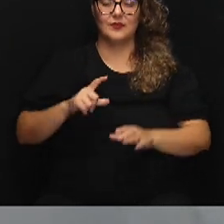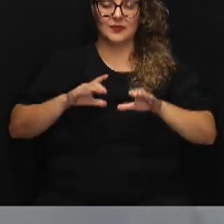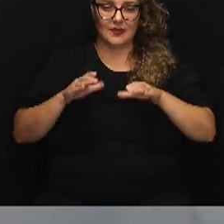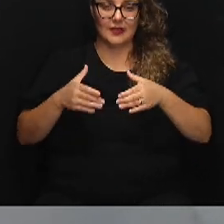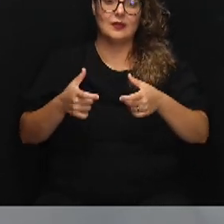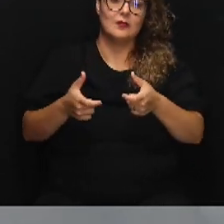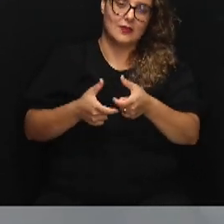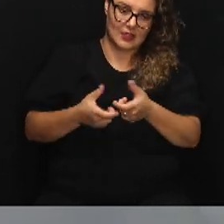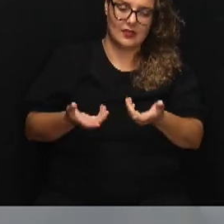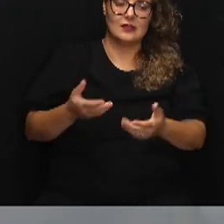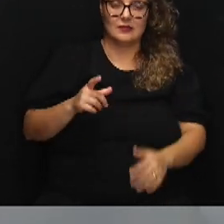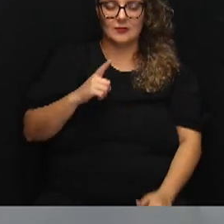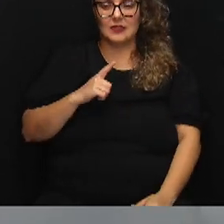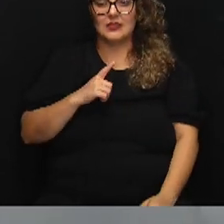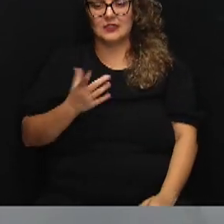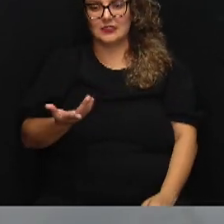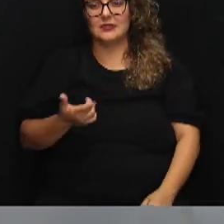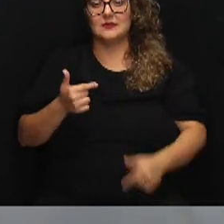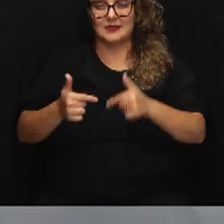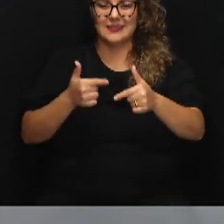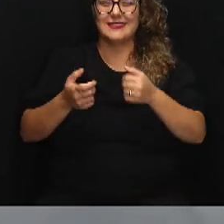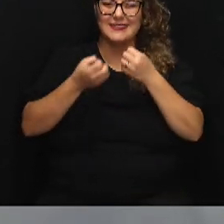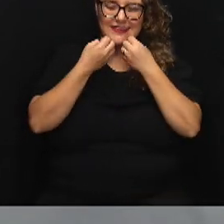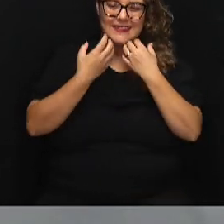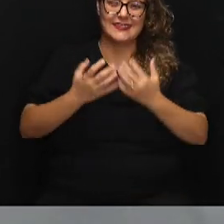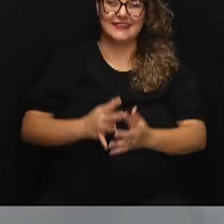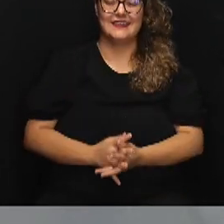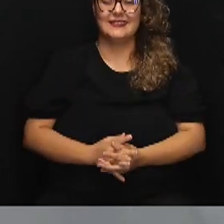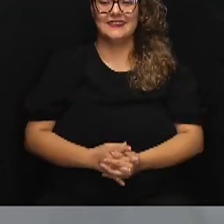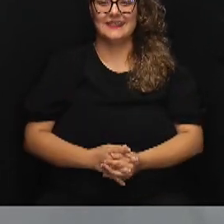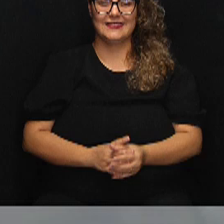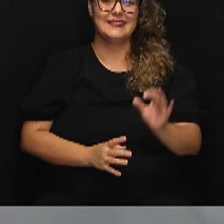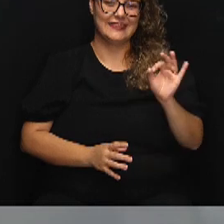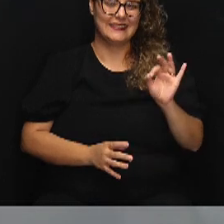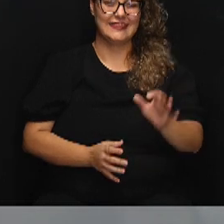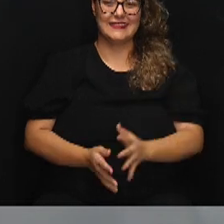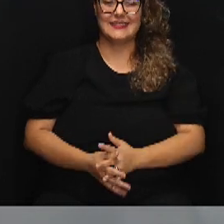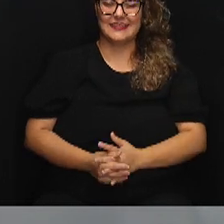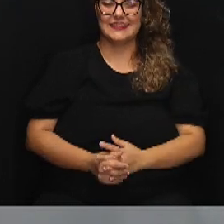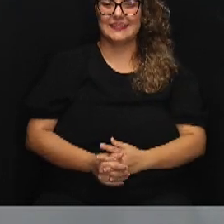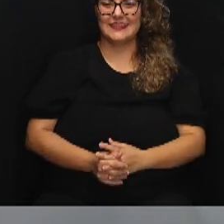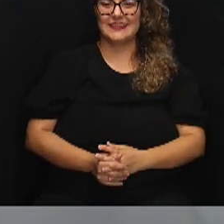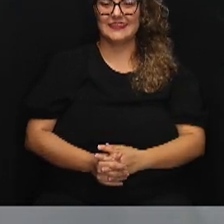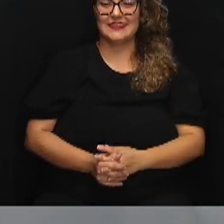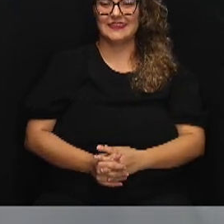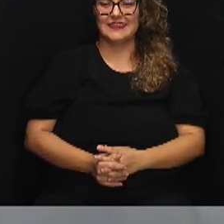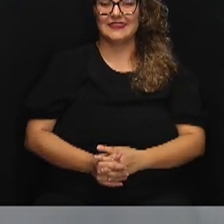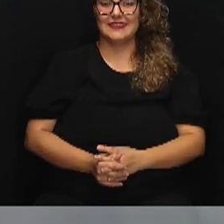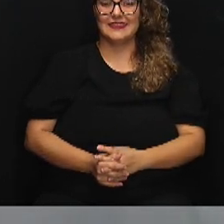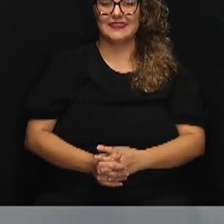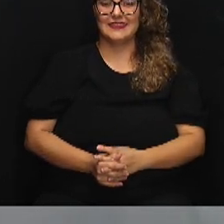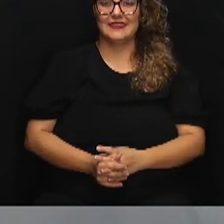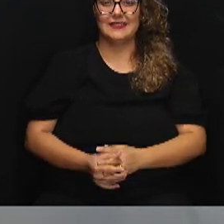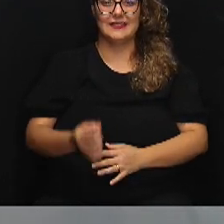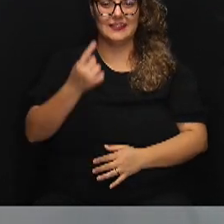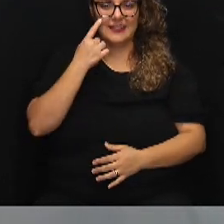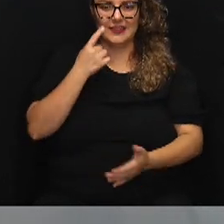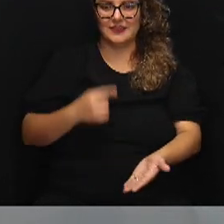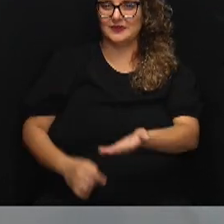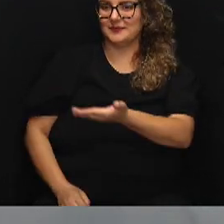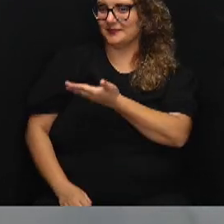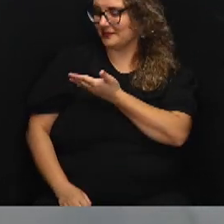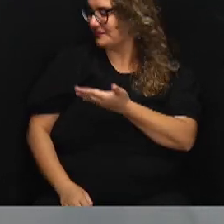pequena, mas que trabalha bem, tá? Com certeza. CCS Nano, Centro de Componentes Semicondutores